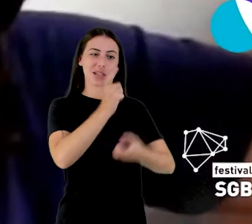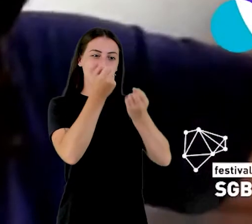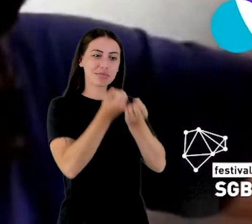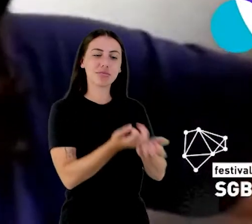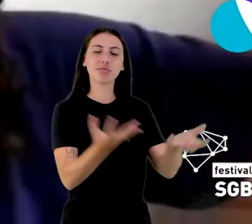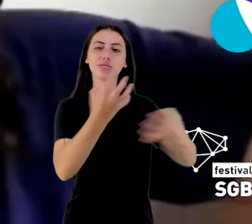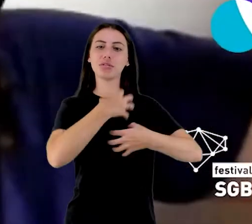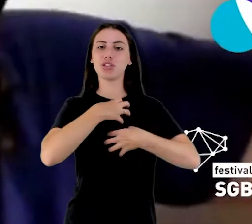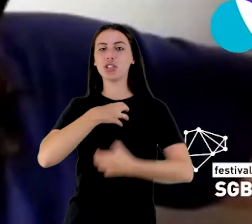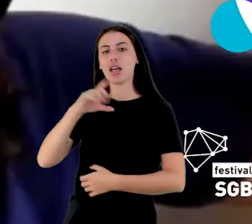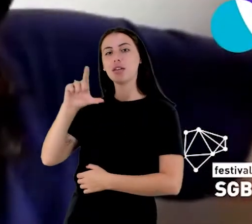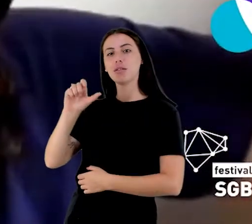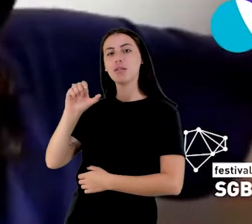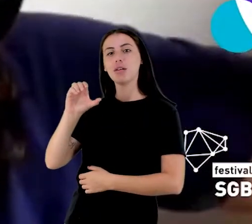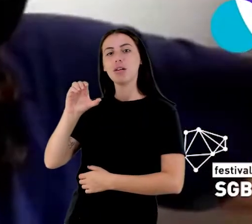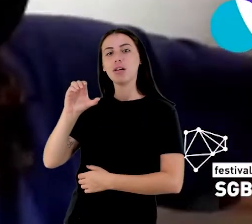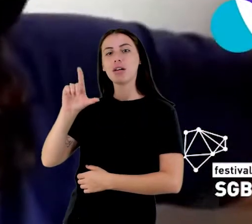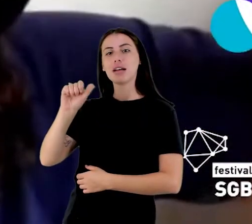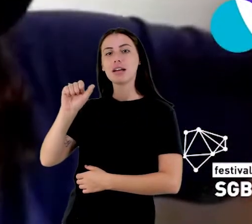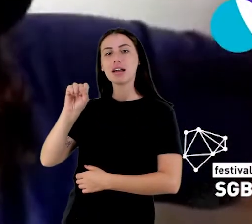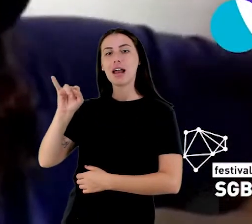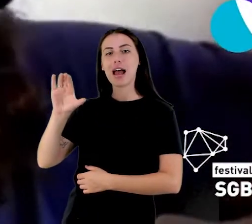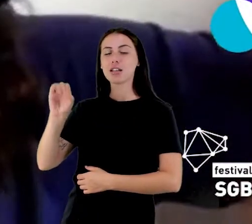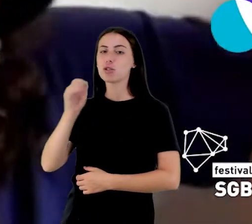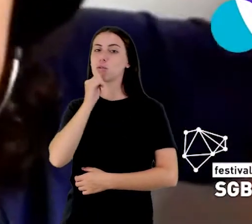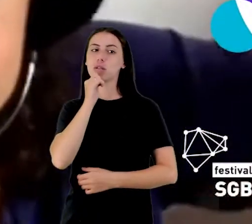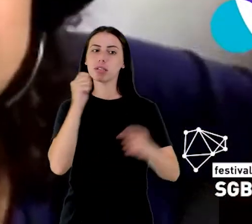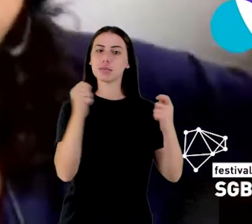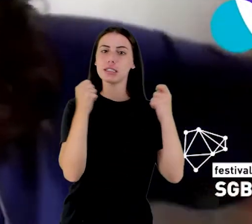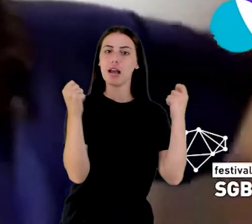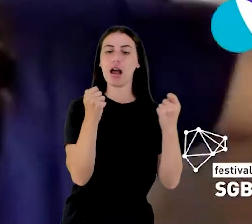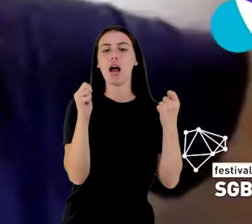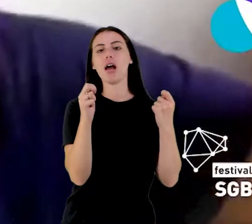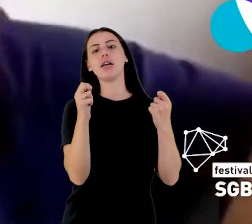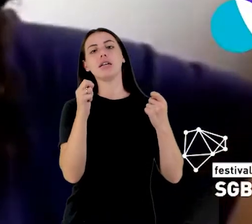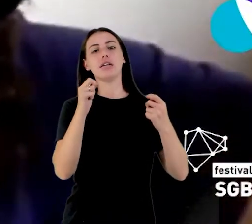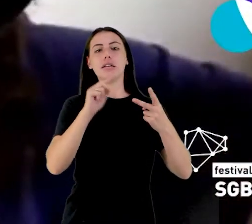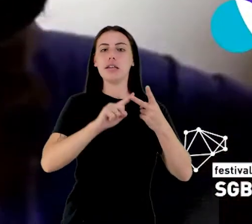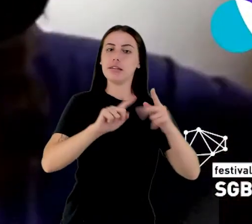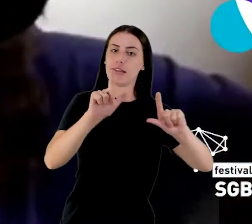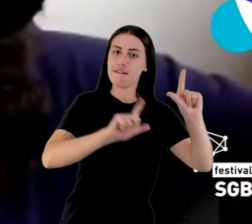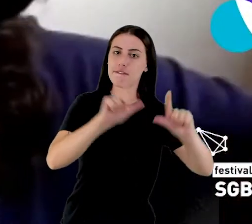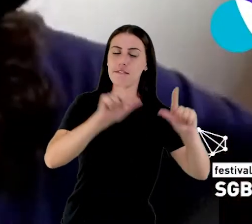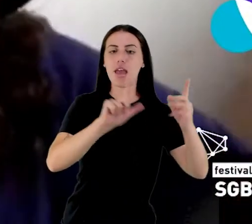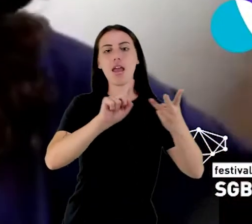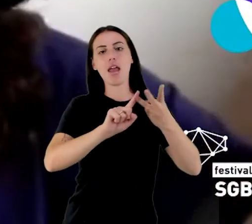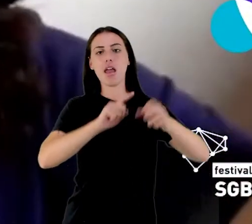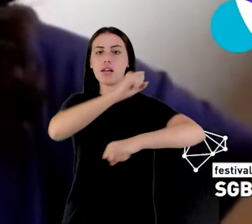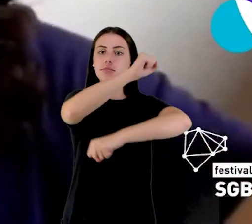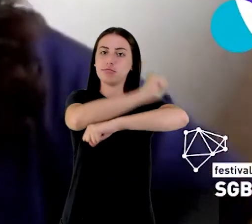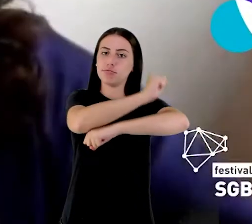os jornalistas que dialogam e falam sobre essa temática? Aí você mapeia. Quais são os festivais